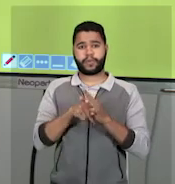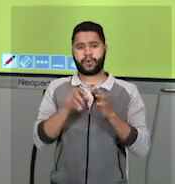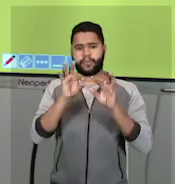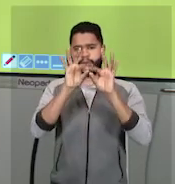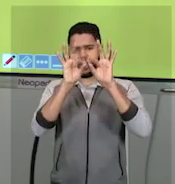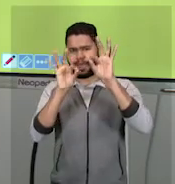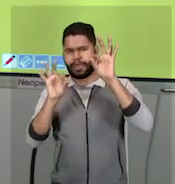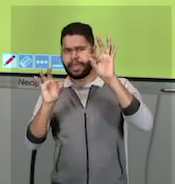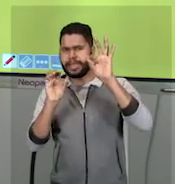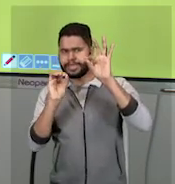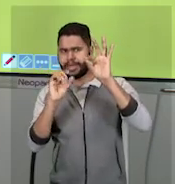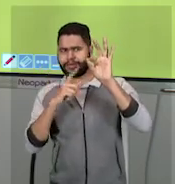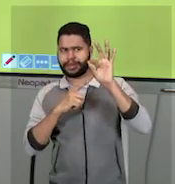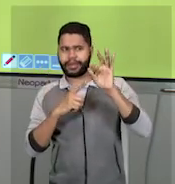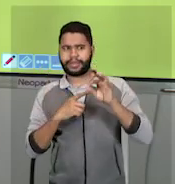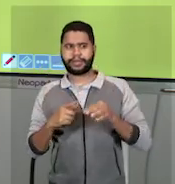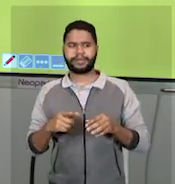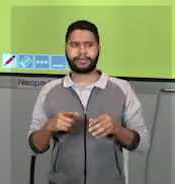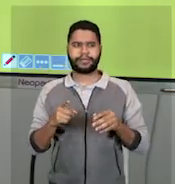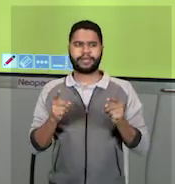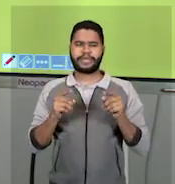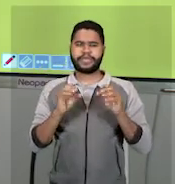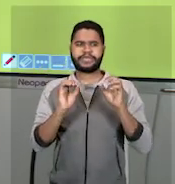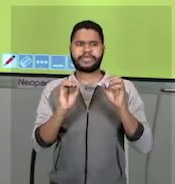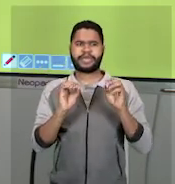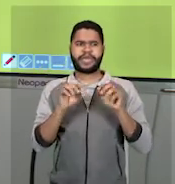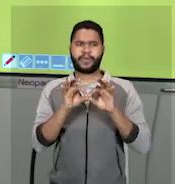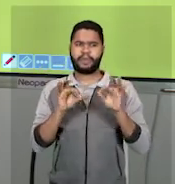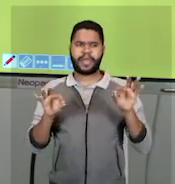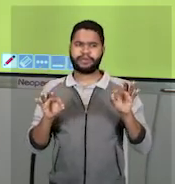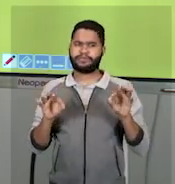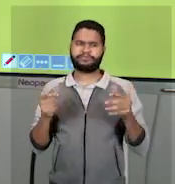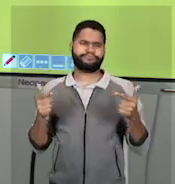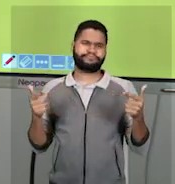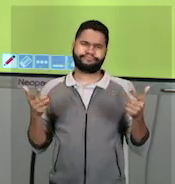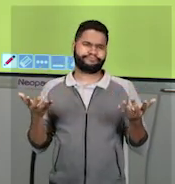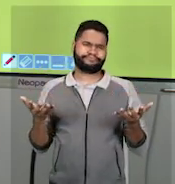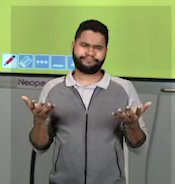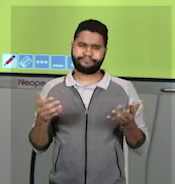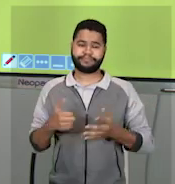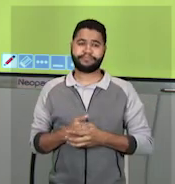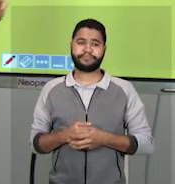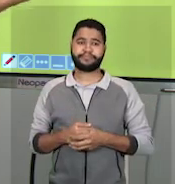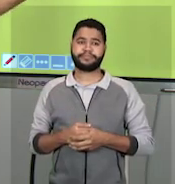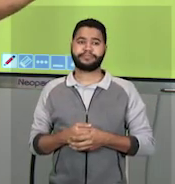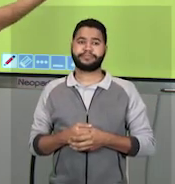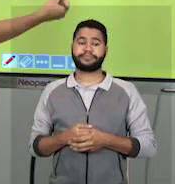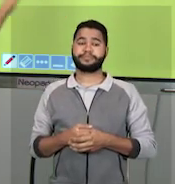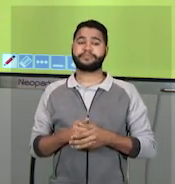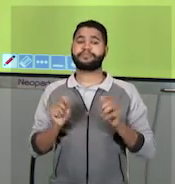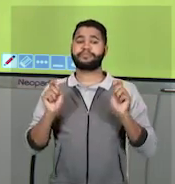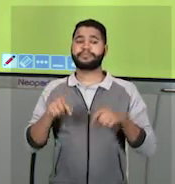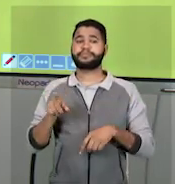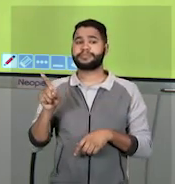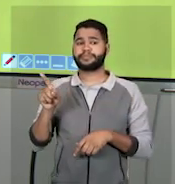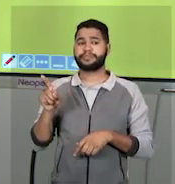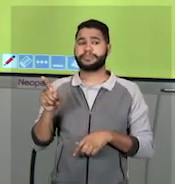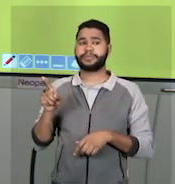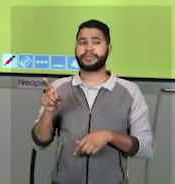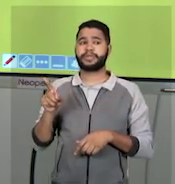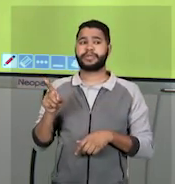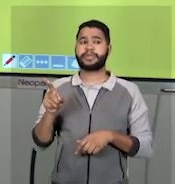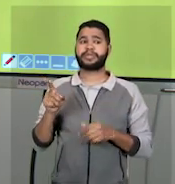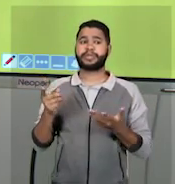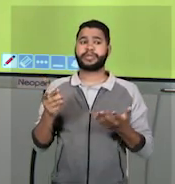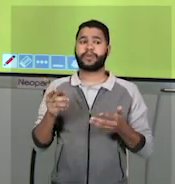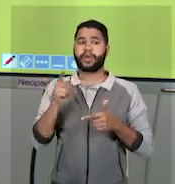Existe medida zero? Ah, isso aqui mede 0 metros. Existe? Não, né? Então, nós podemos afirmar que não é zero. Se não é zero,